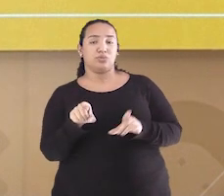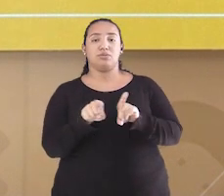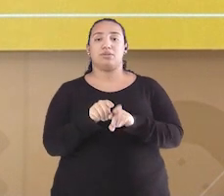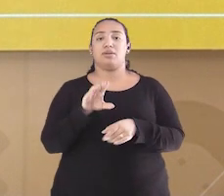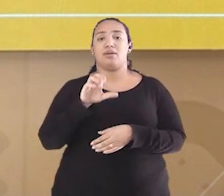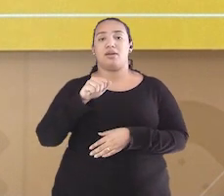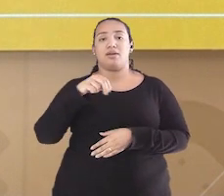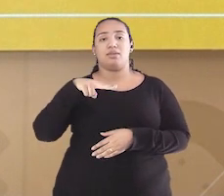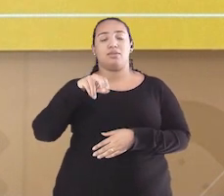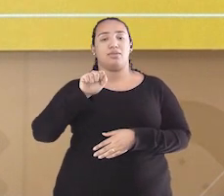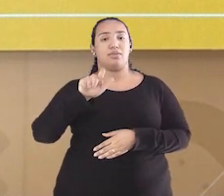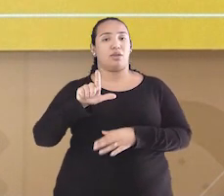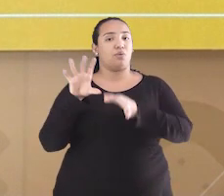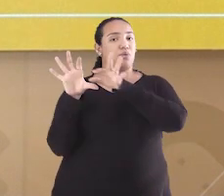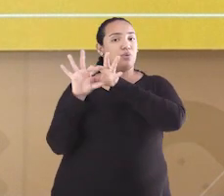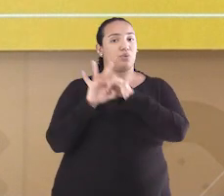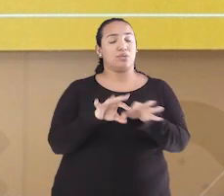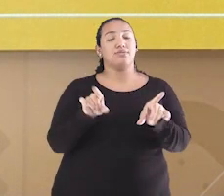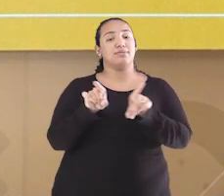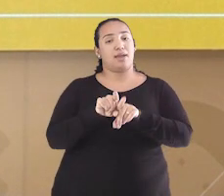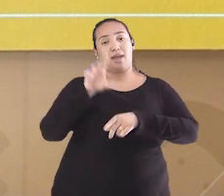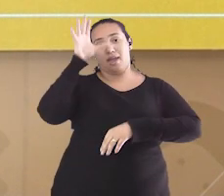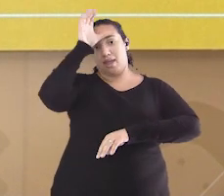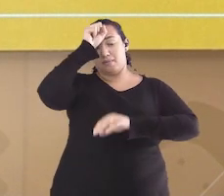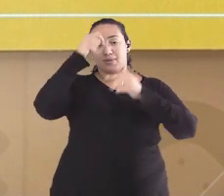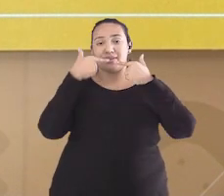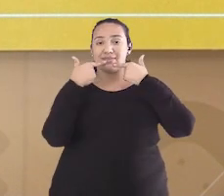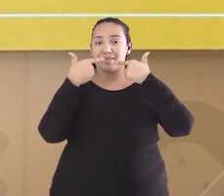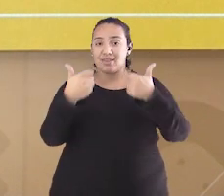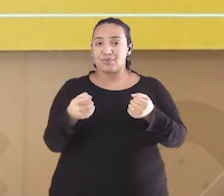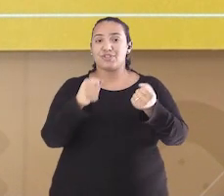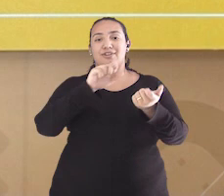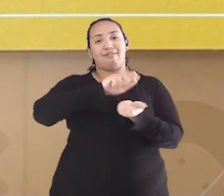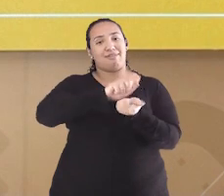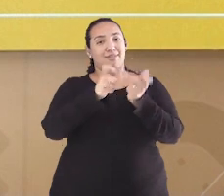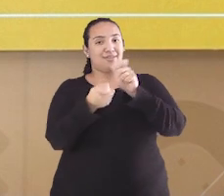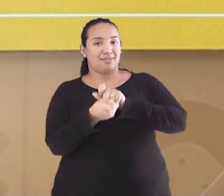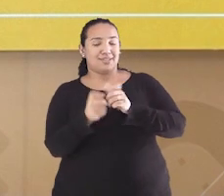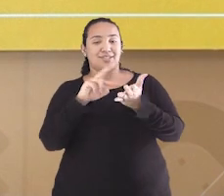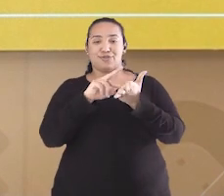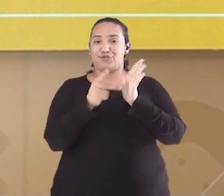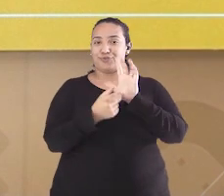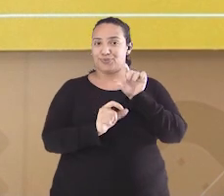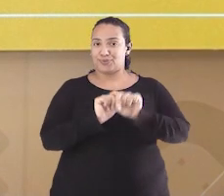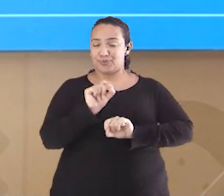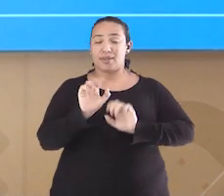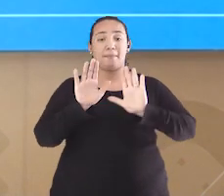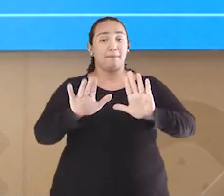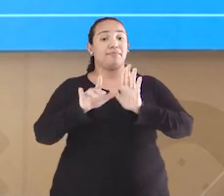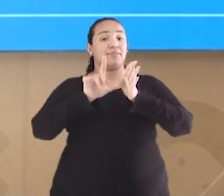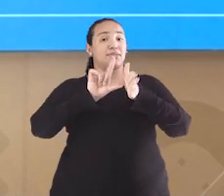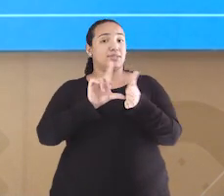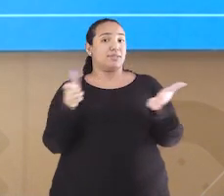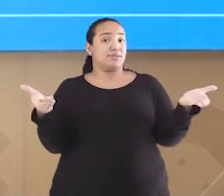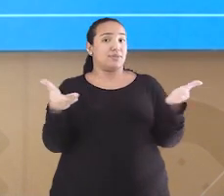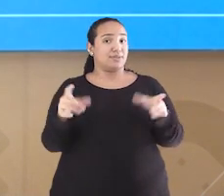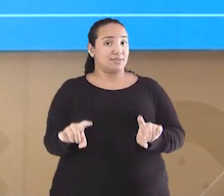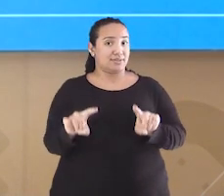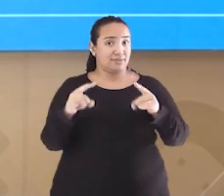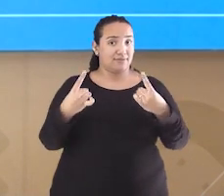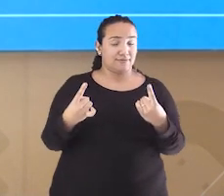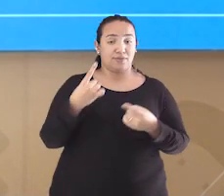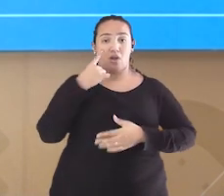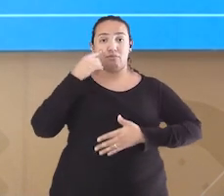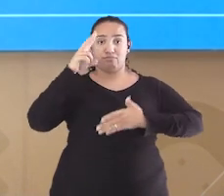que significa adequação linguística. E antes de nos despedirmos, que tal um desafio? Vamos